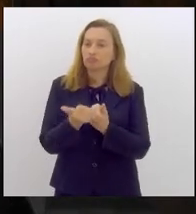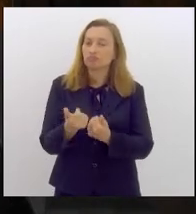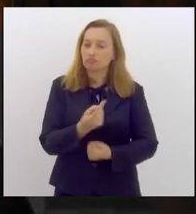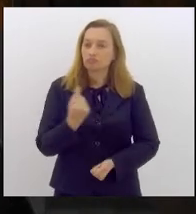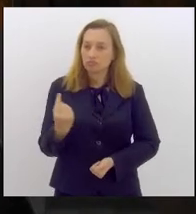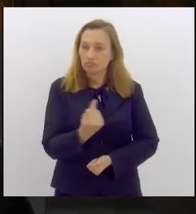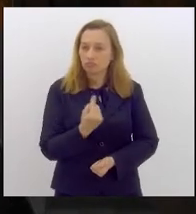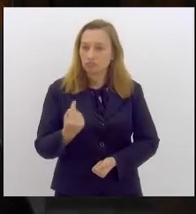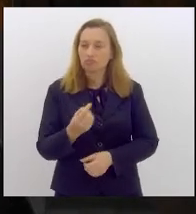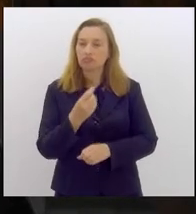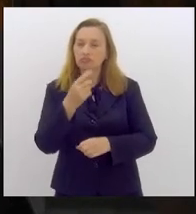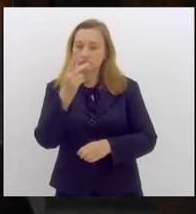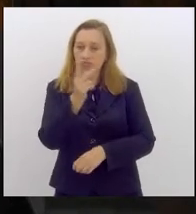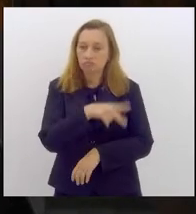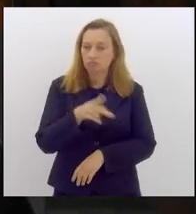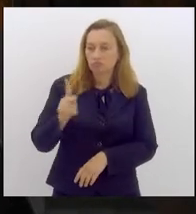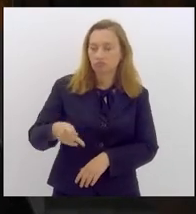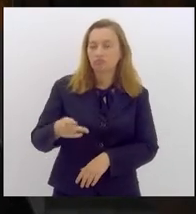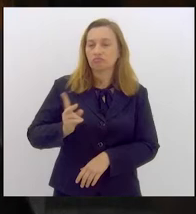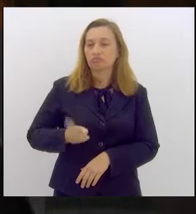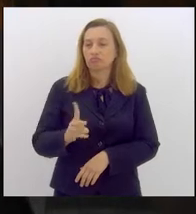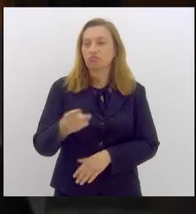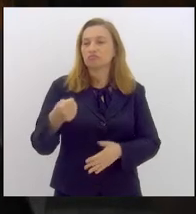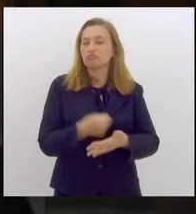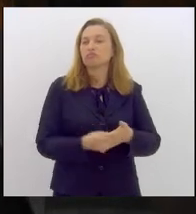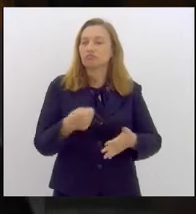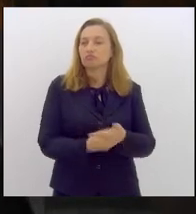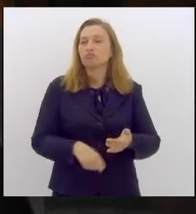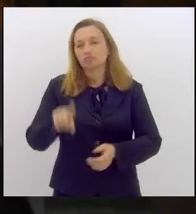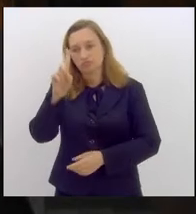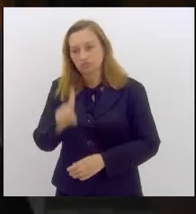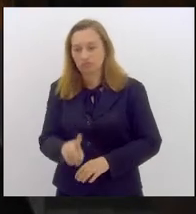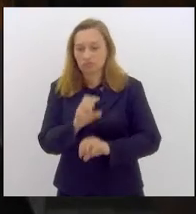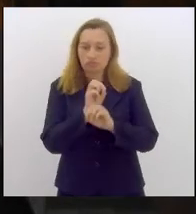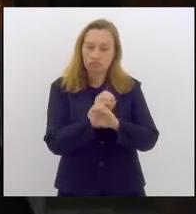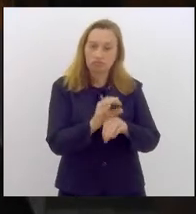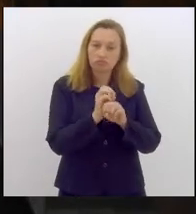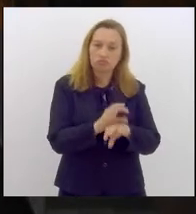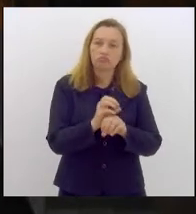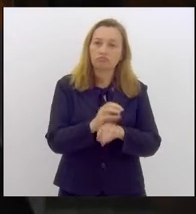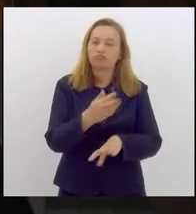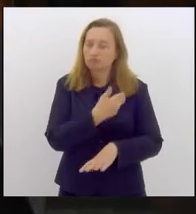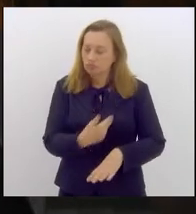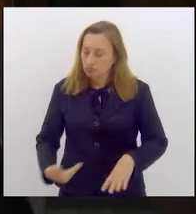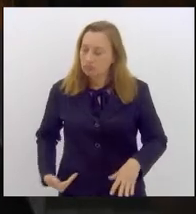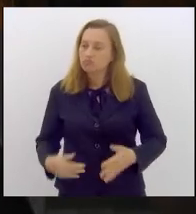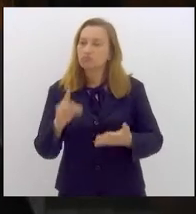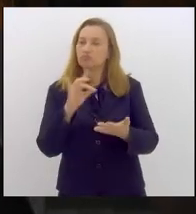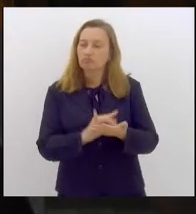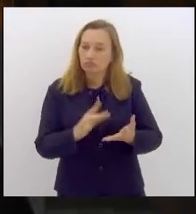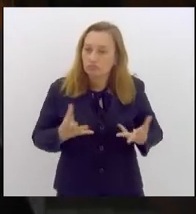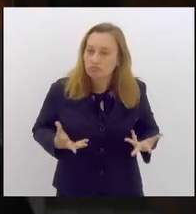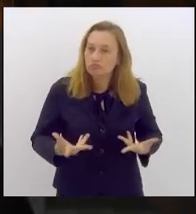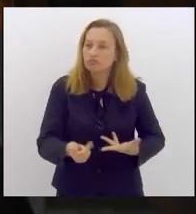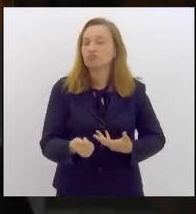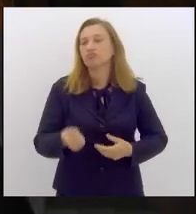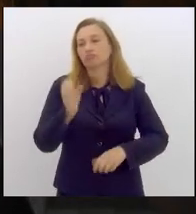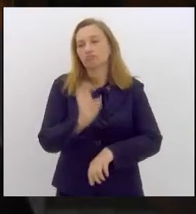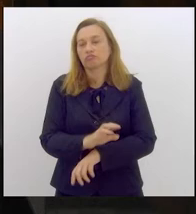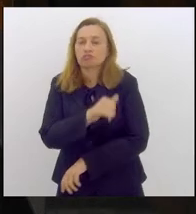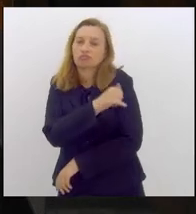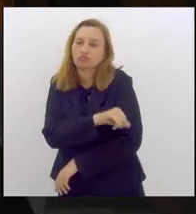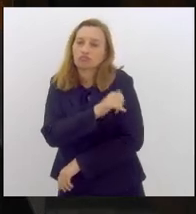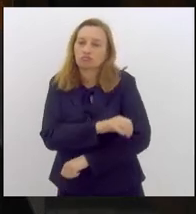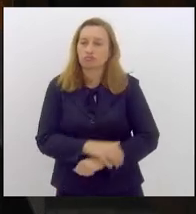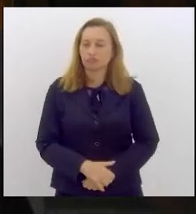educadores, seguimos na luta pela garantia de educação pública de verdade, de qualidade no Estado do Rio de Janeiro.